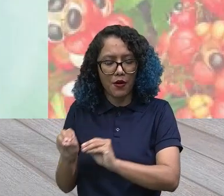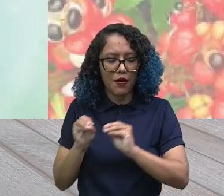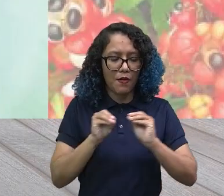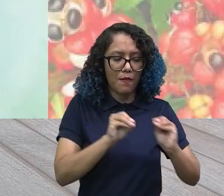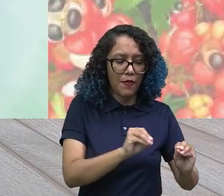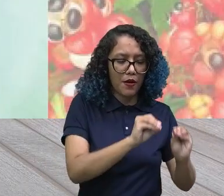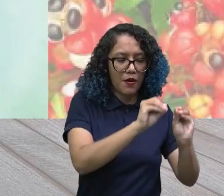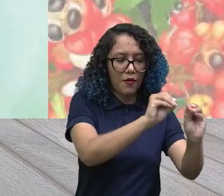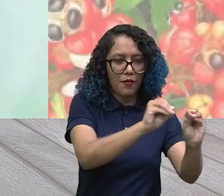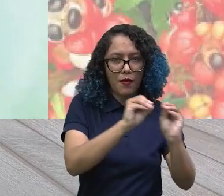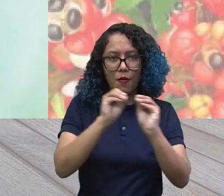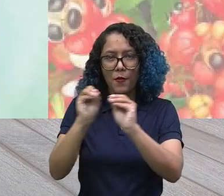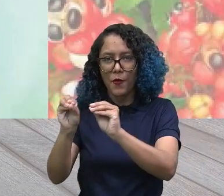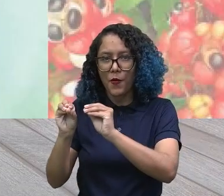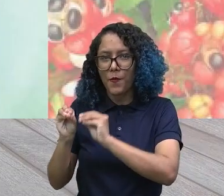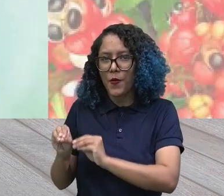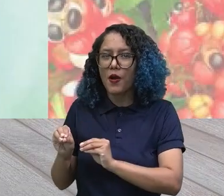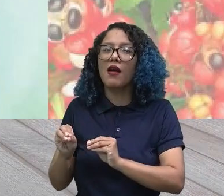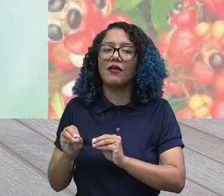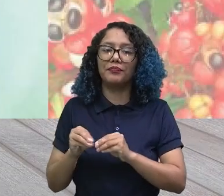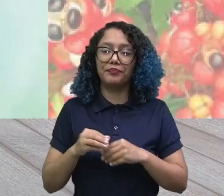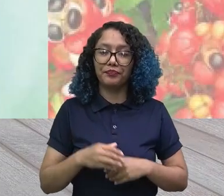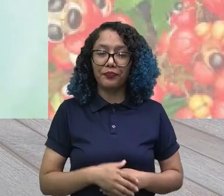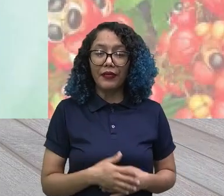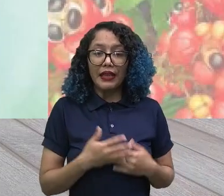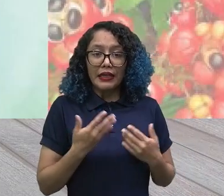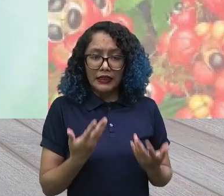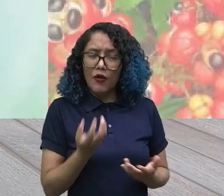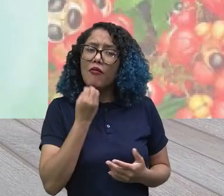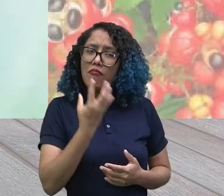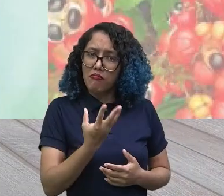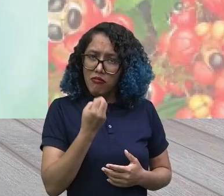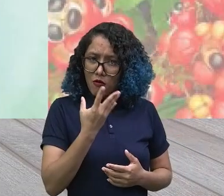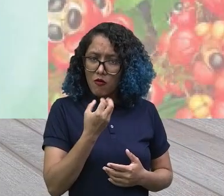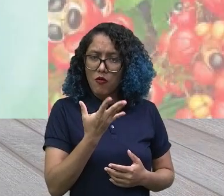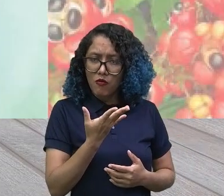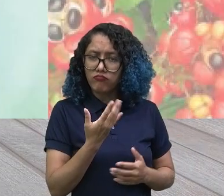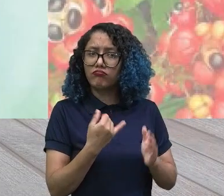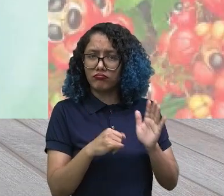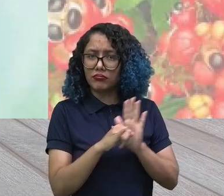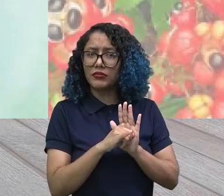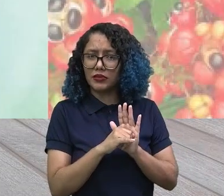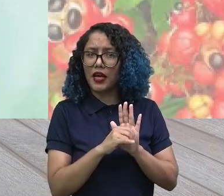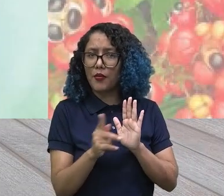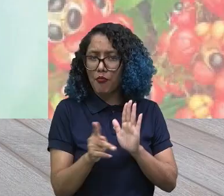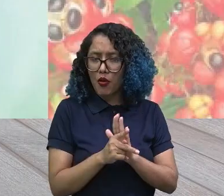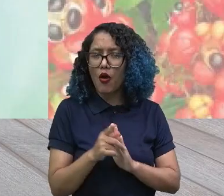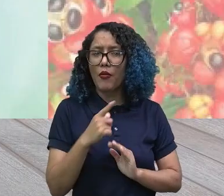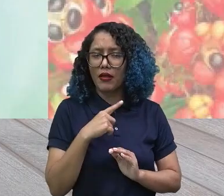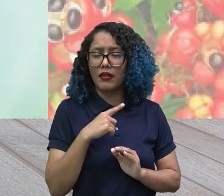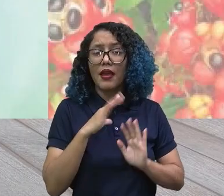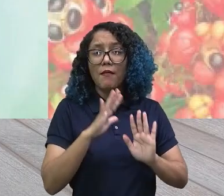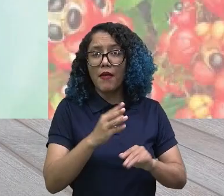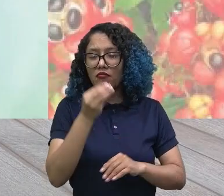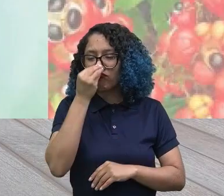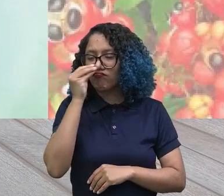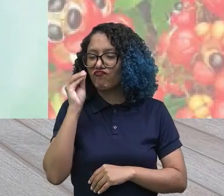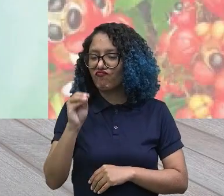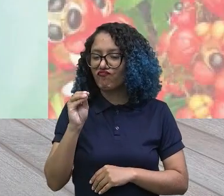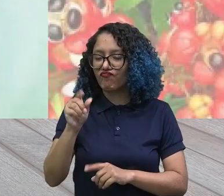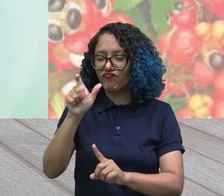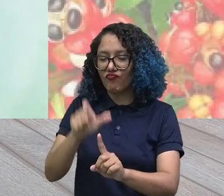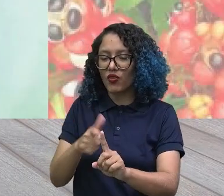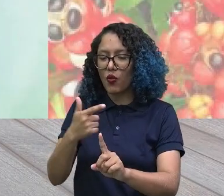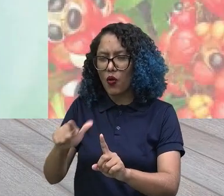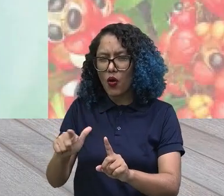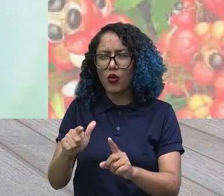certo? Apesar de ter essa construção cultural e ser bom isso, né? Você ter essa identidade, você não pode menosprezar o outro porque não é